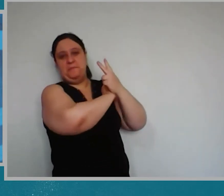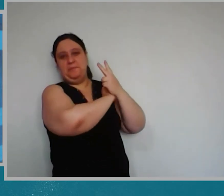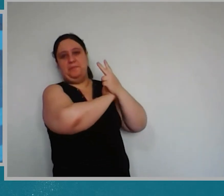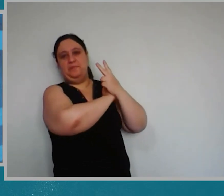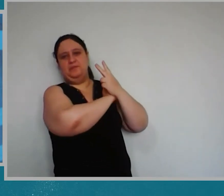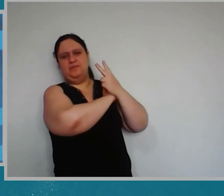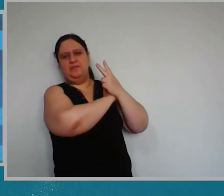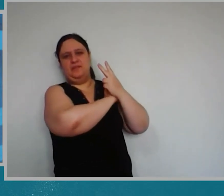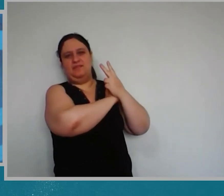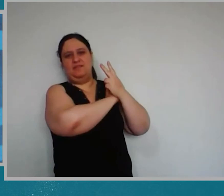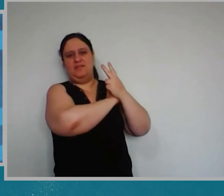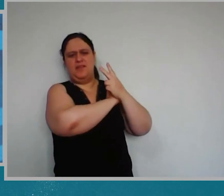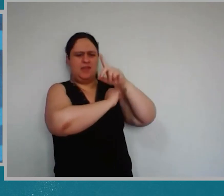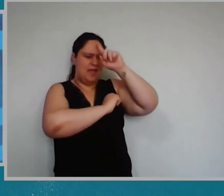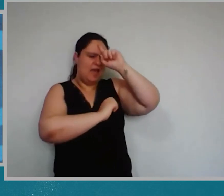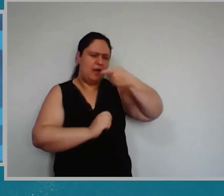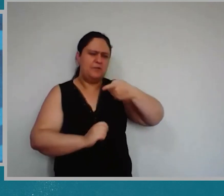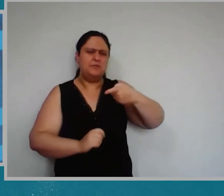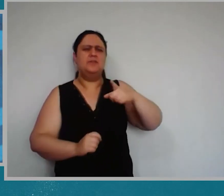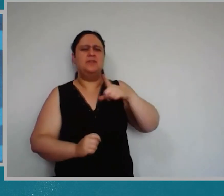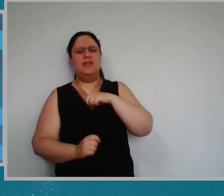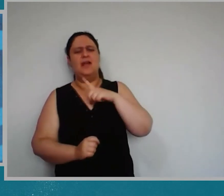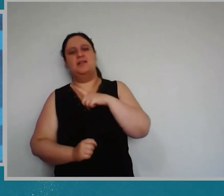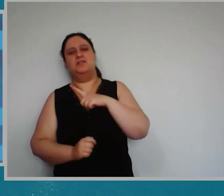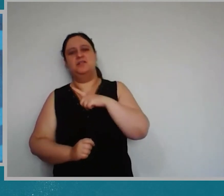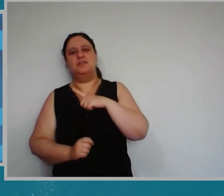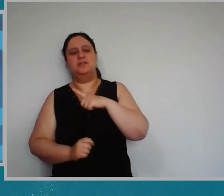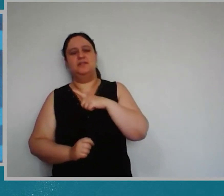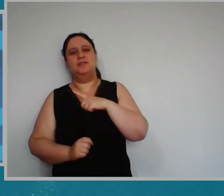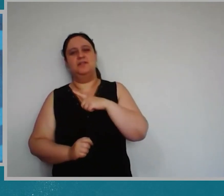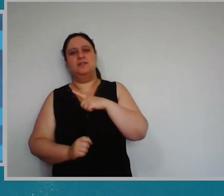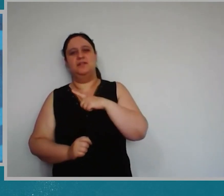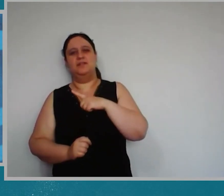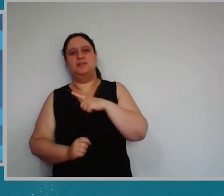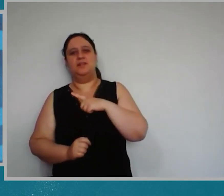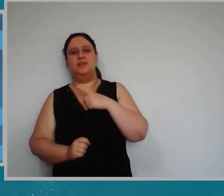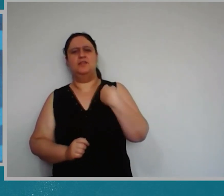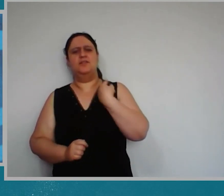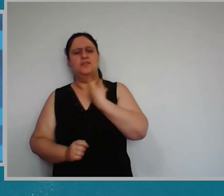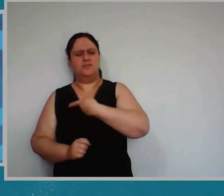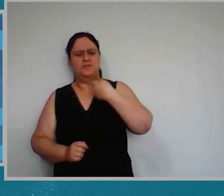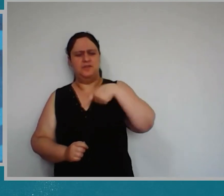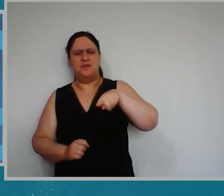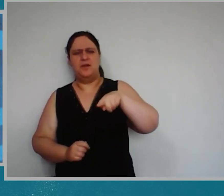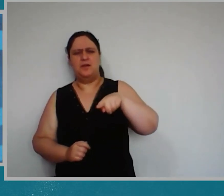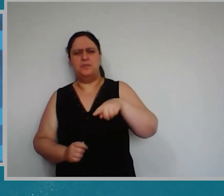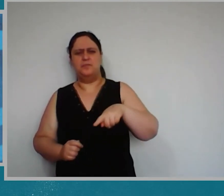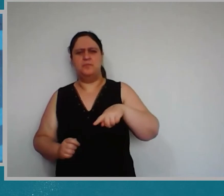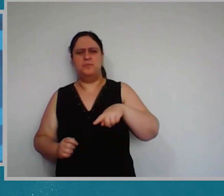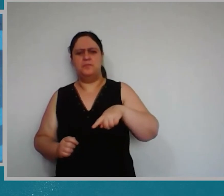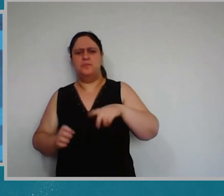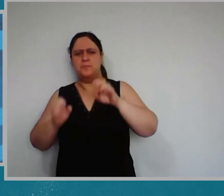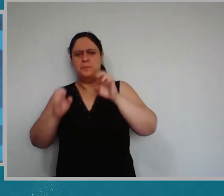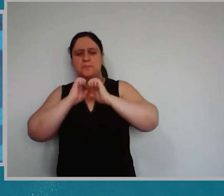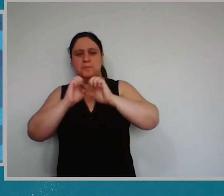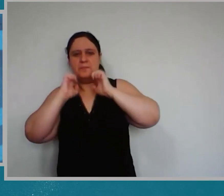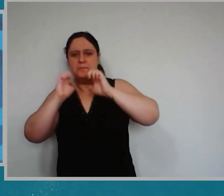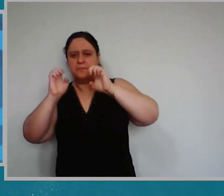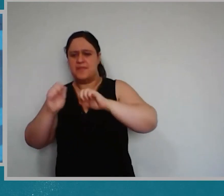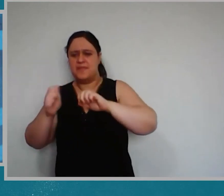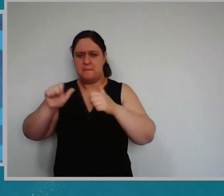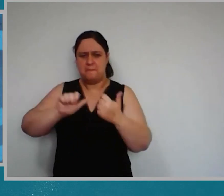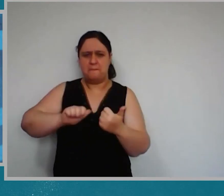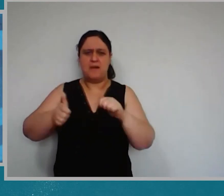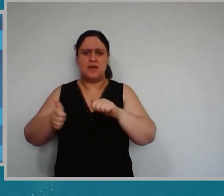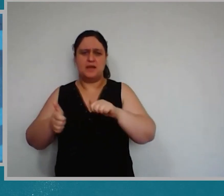a autoridade do céu e da terra. Nós vamos sair, pregar o Evangelho, batizar as pessoas, vamos trazer para a rede de